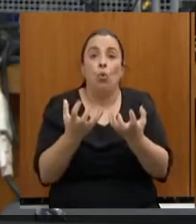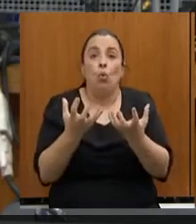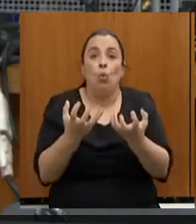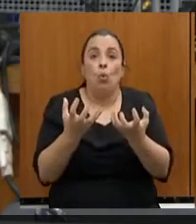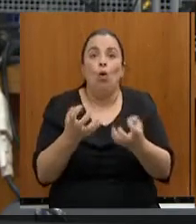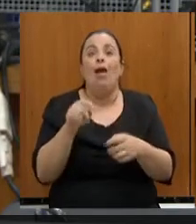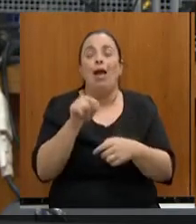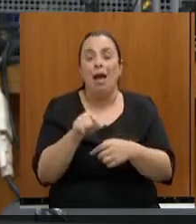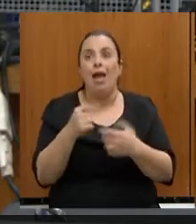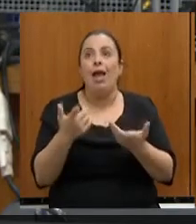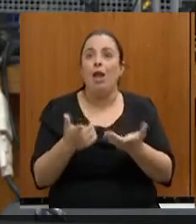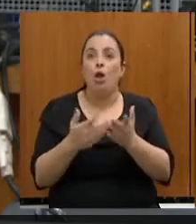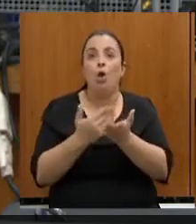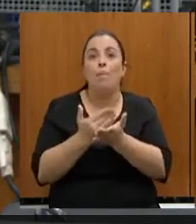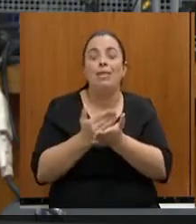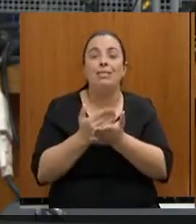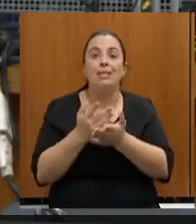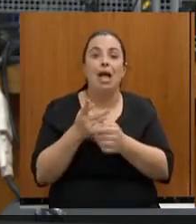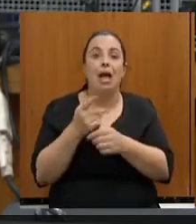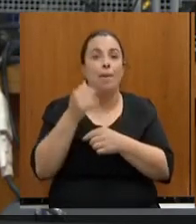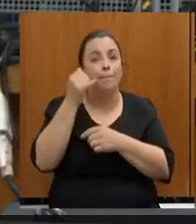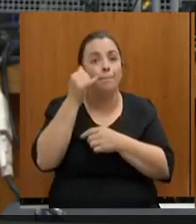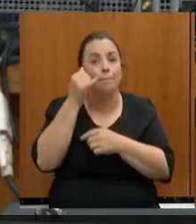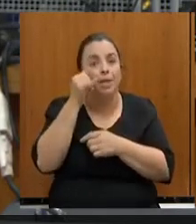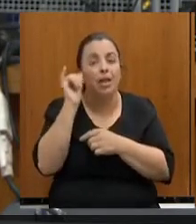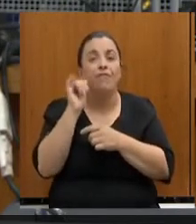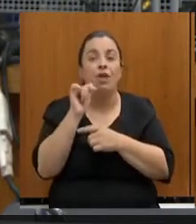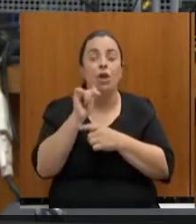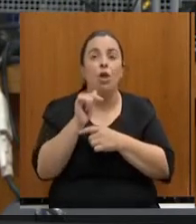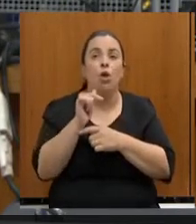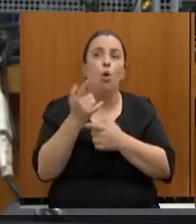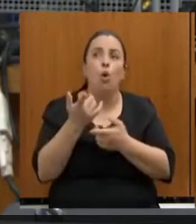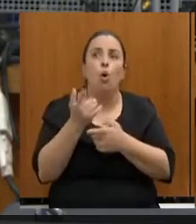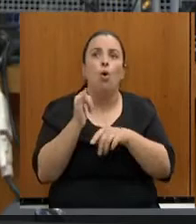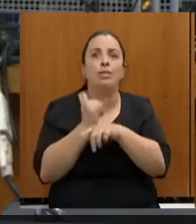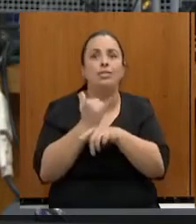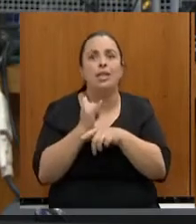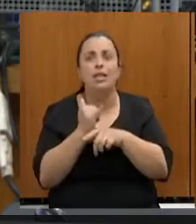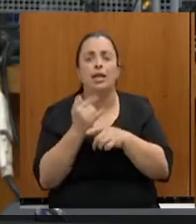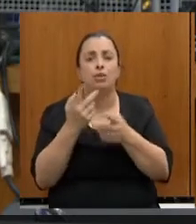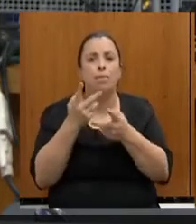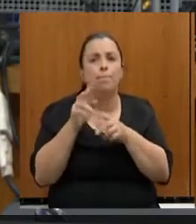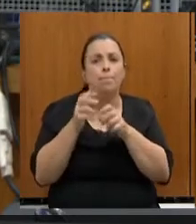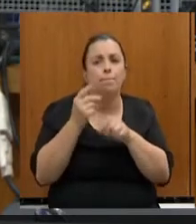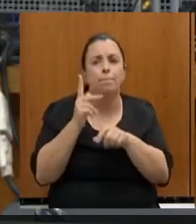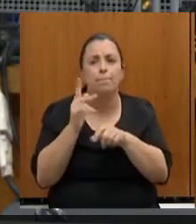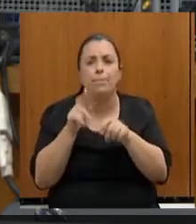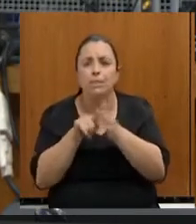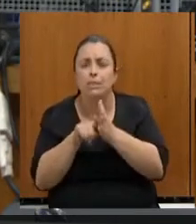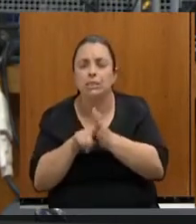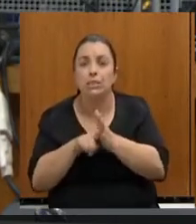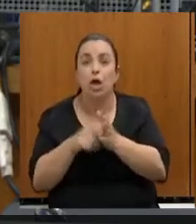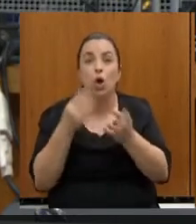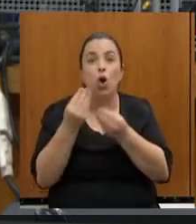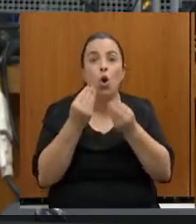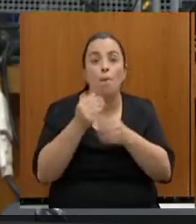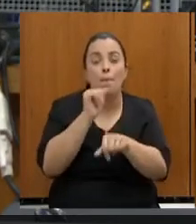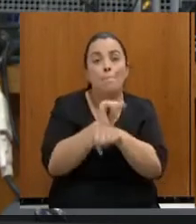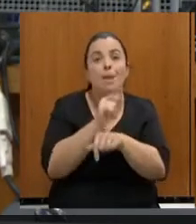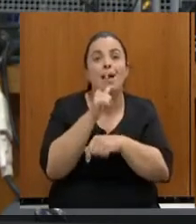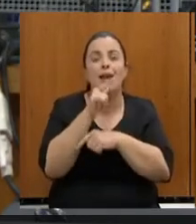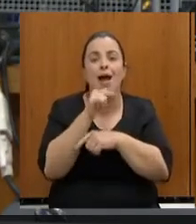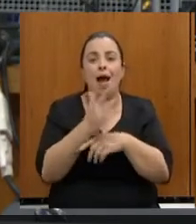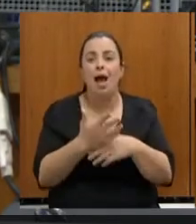prever Exatamente isso Como reter a velocidade da água né Colocar barreiras naturais colocar